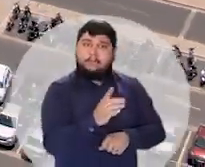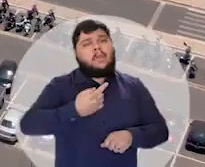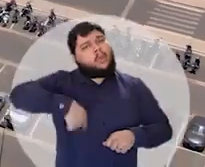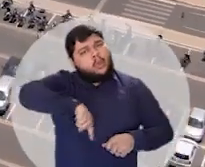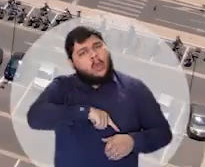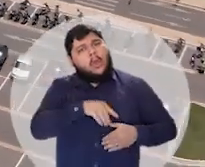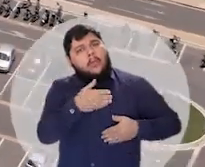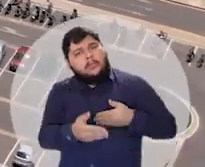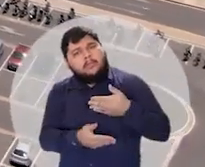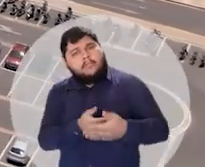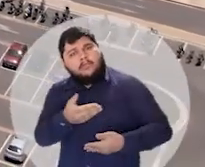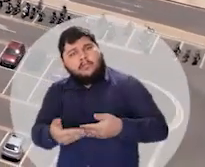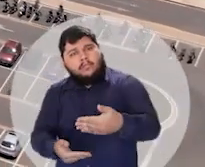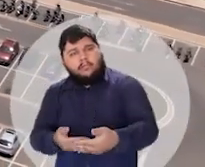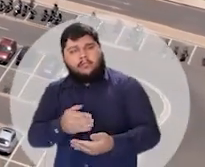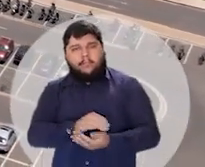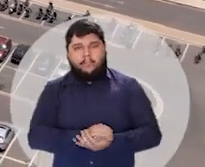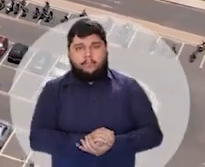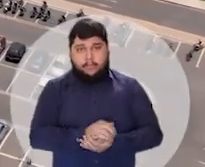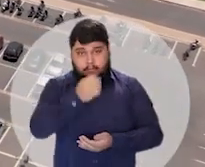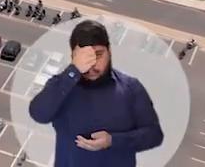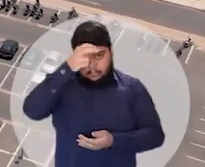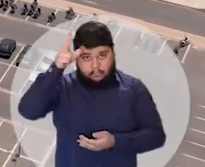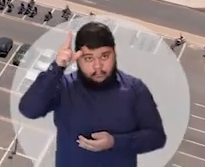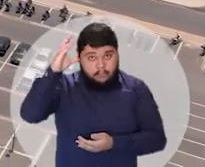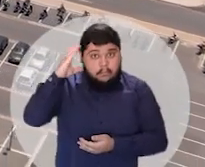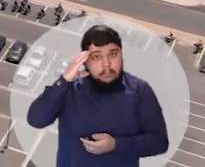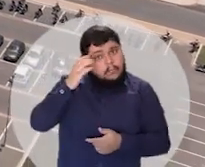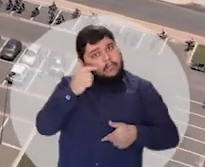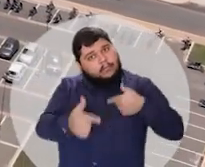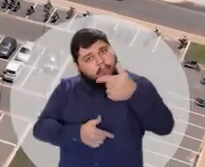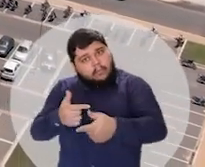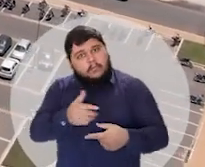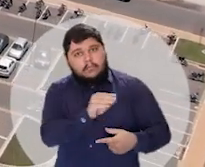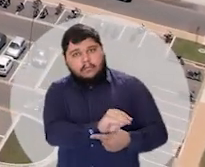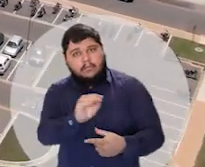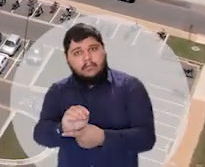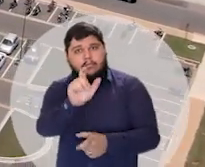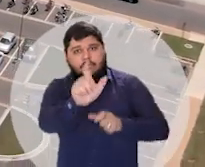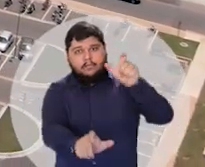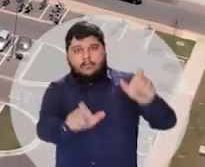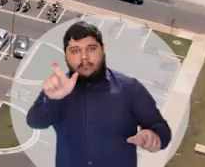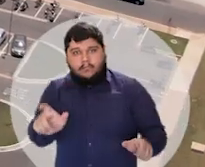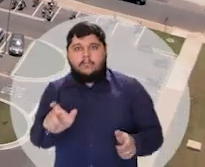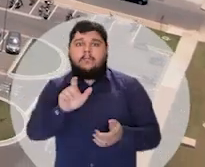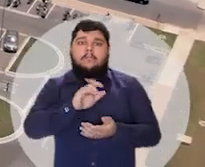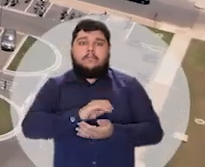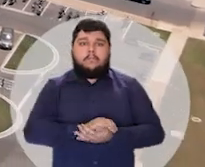vez mais longe. Prefeitura de Cuiabá, trabalhando e cuidando da gente.